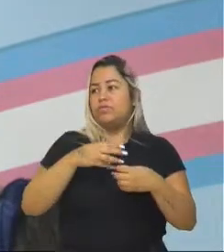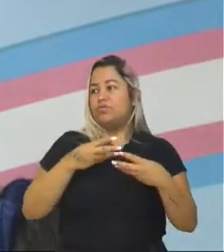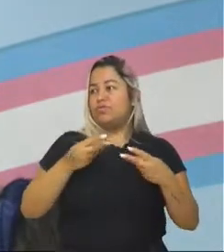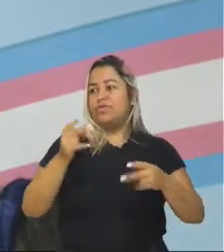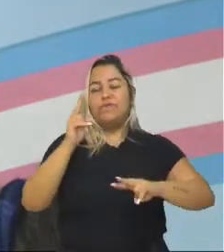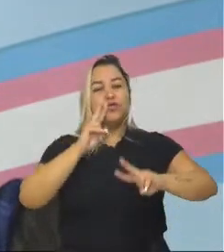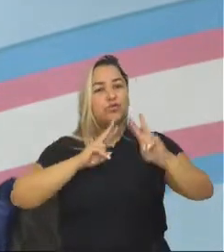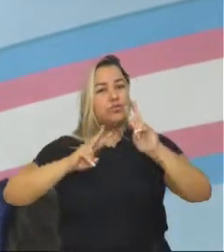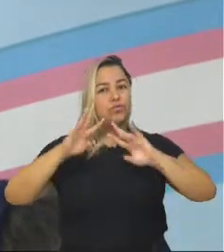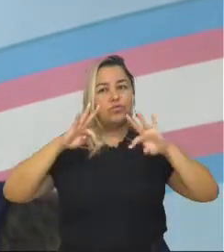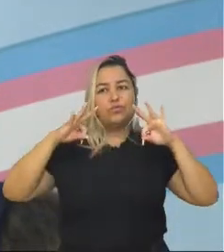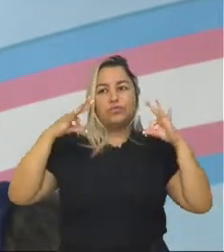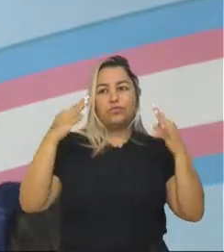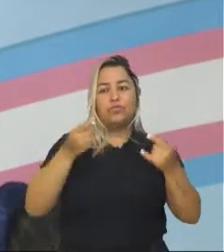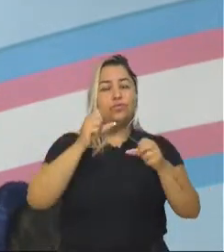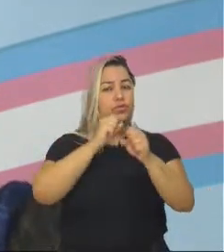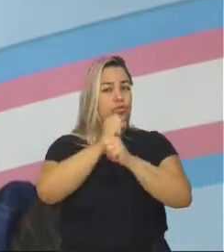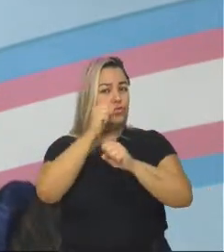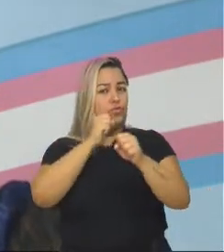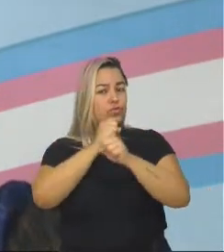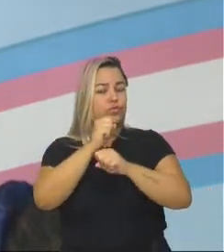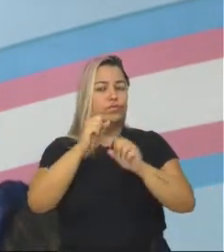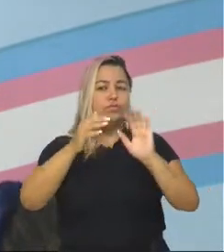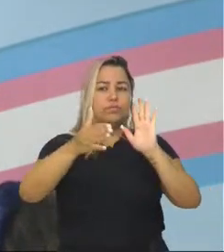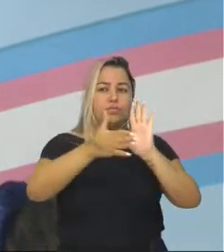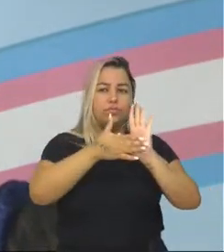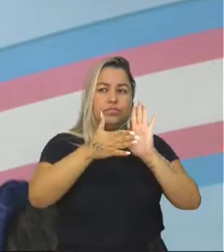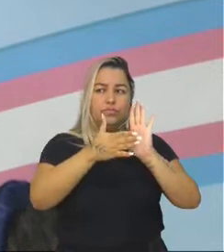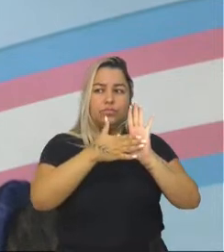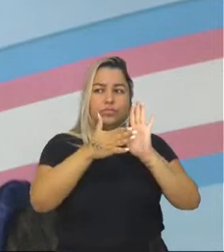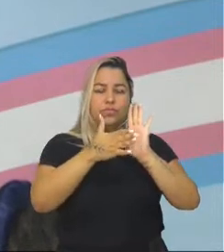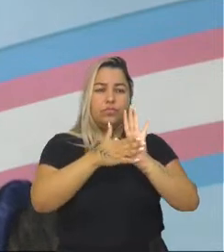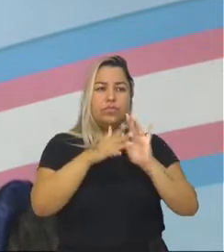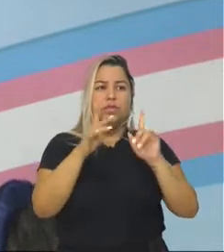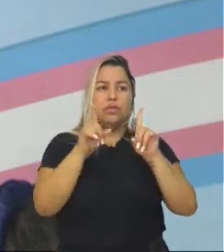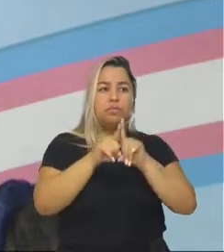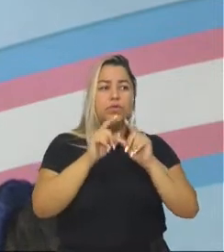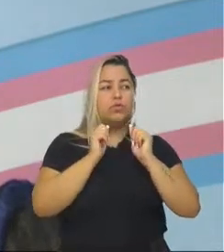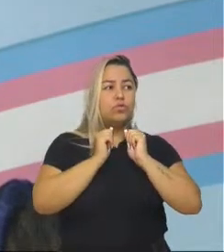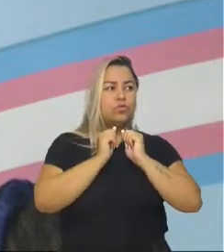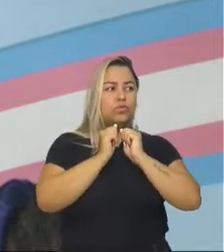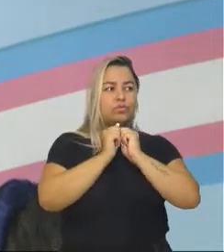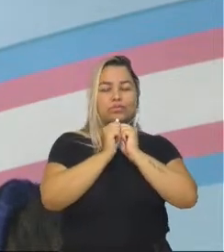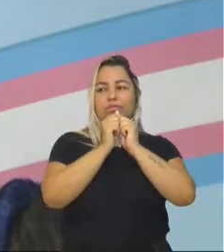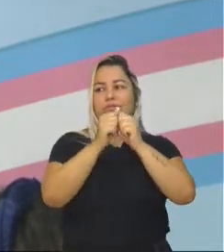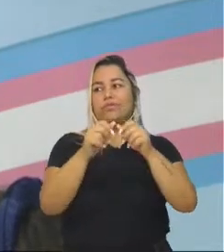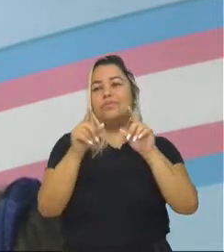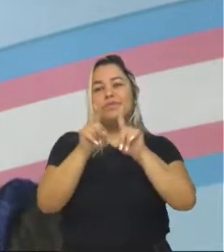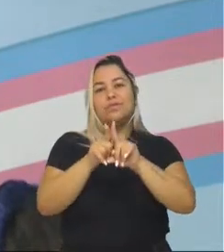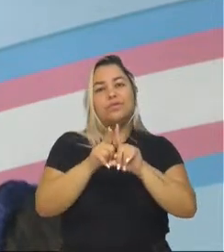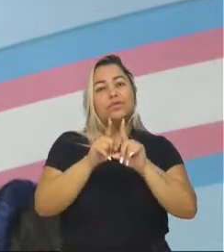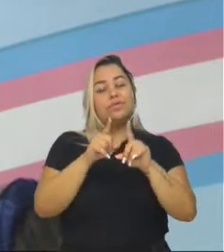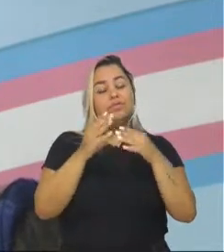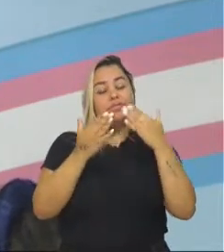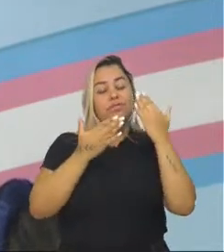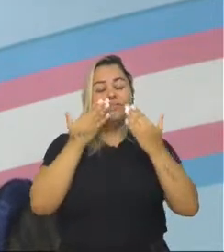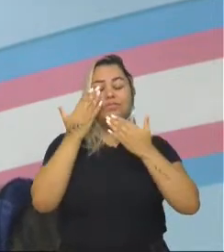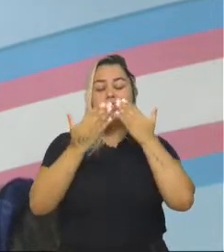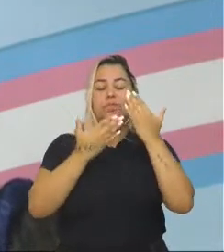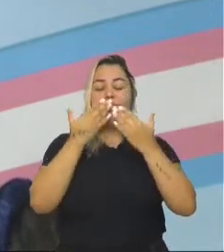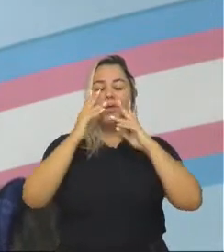todos vocês e construir mais propostas e que a gente, juntos, possa construir uma psicologia